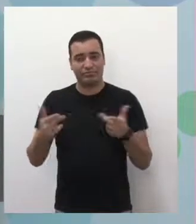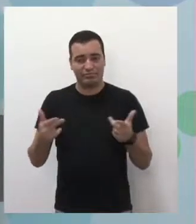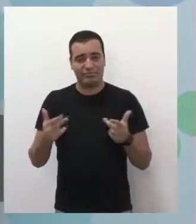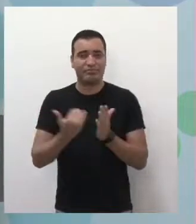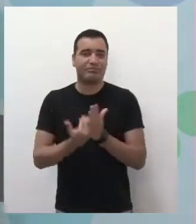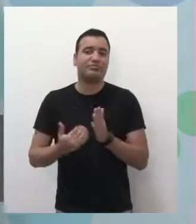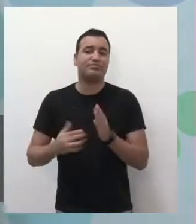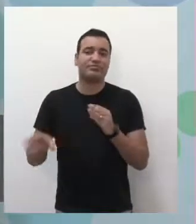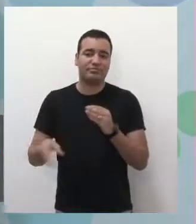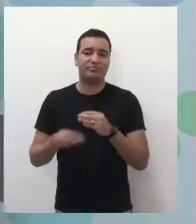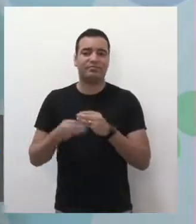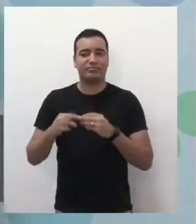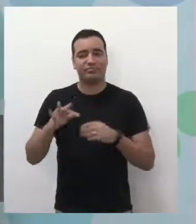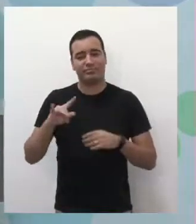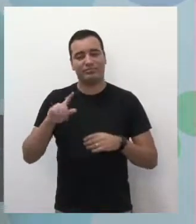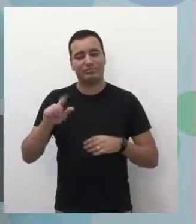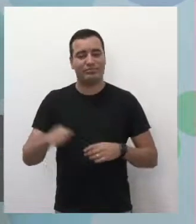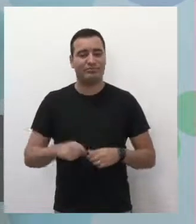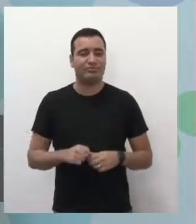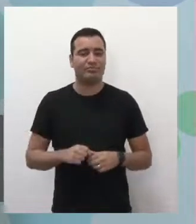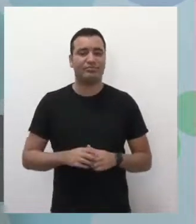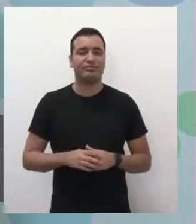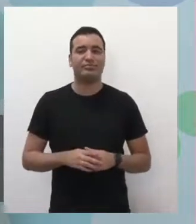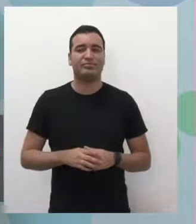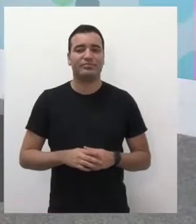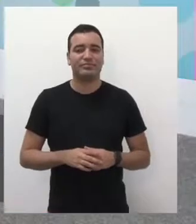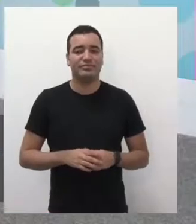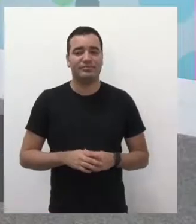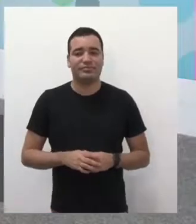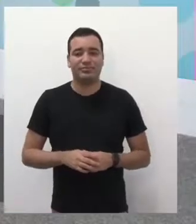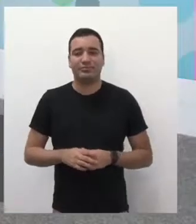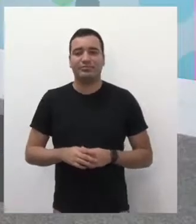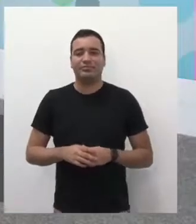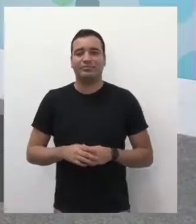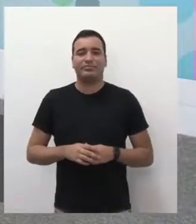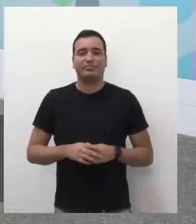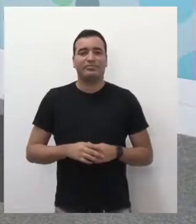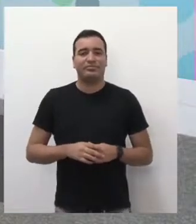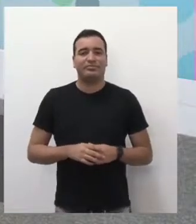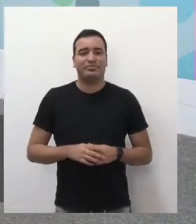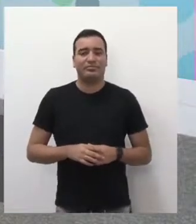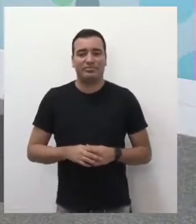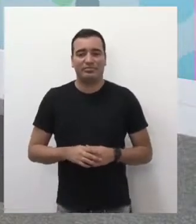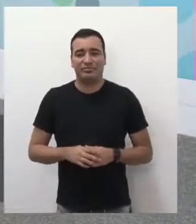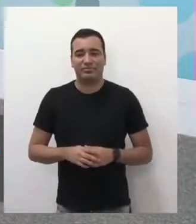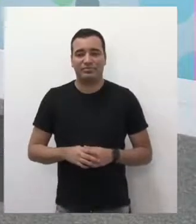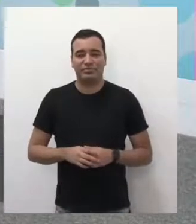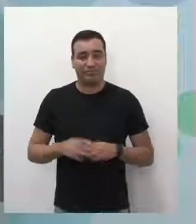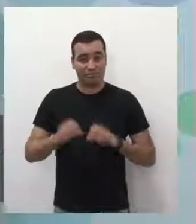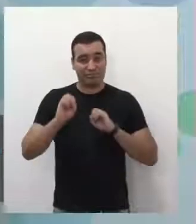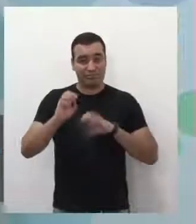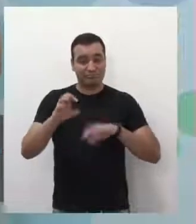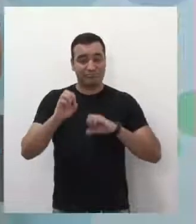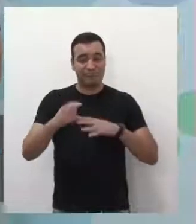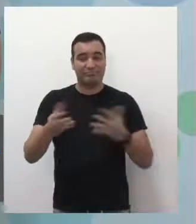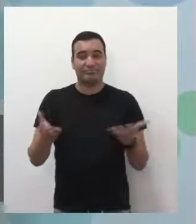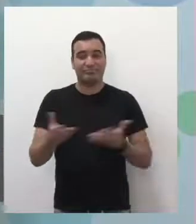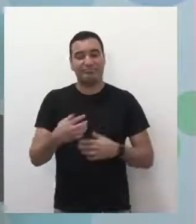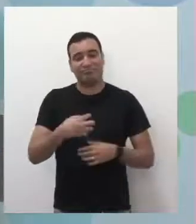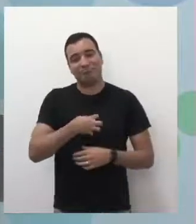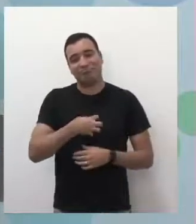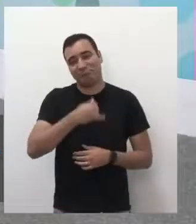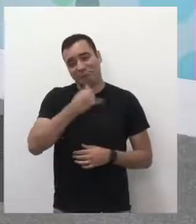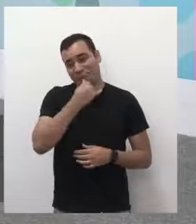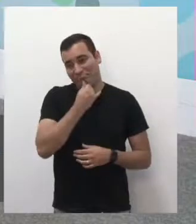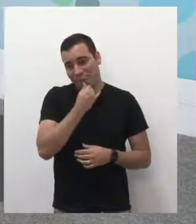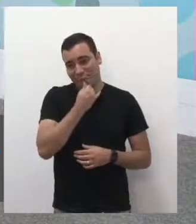107,36 e mais as taxas. Mais R$13. Ficou triste. R$12 e pouco. Eu dando essa aula, eu fiquei triste,